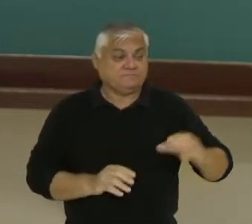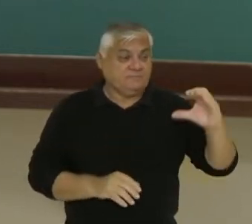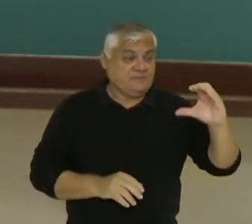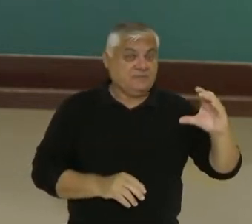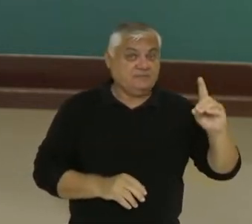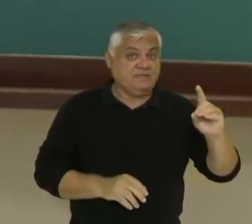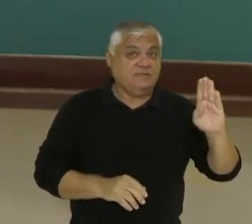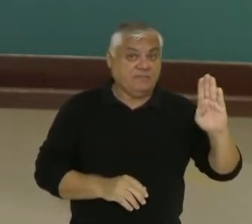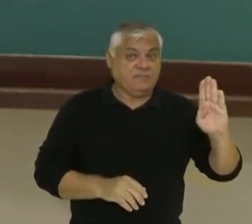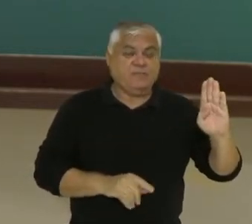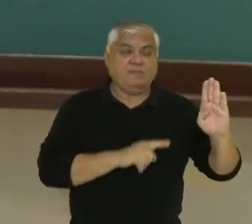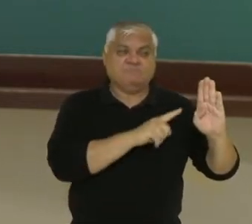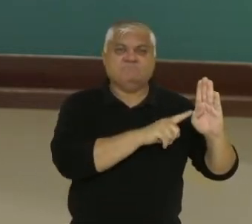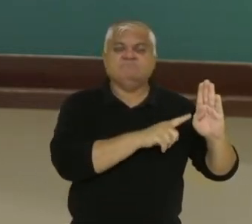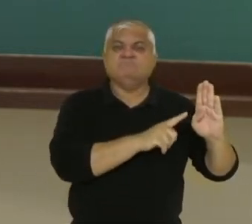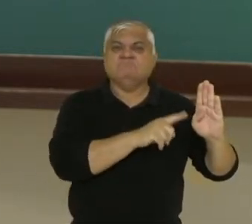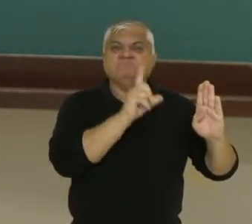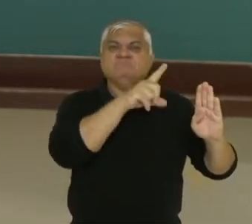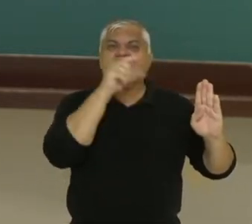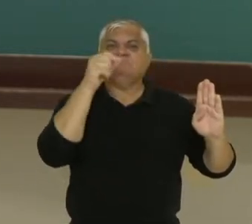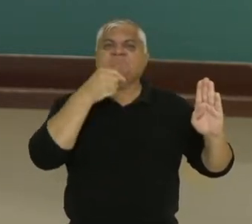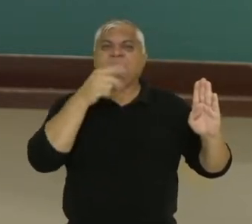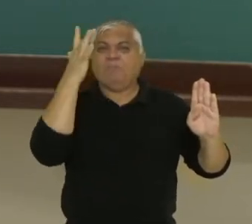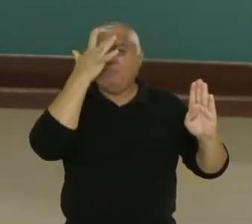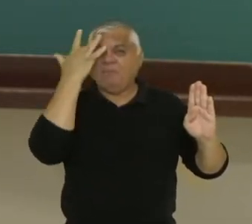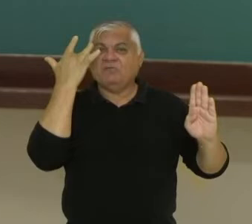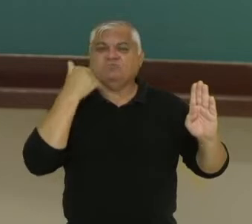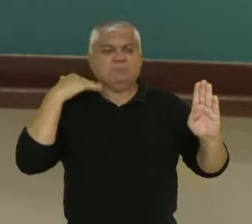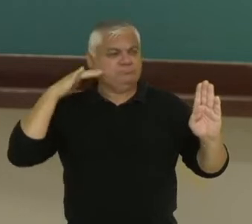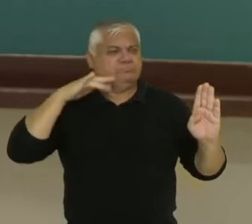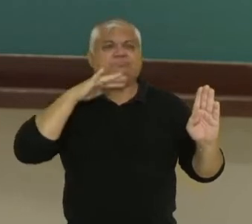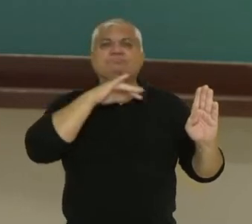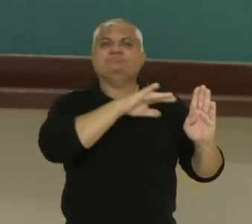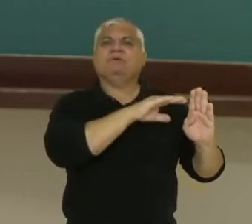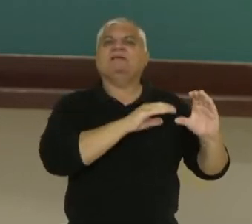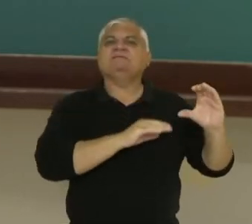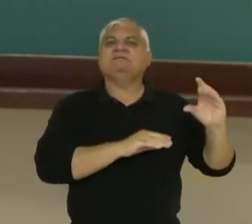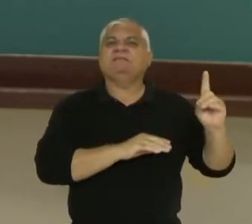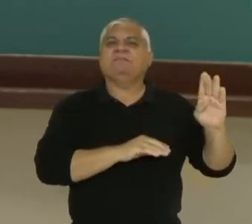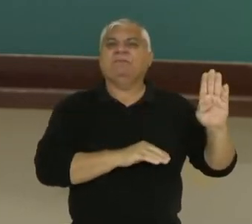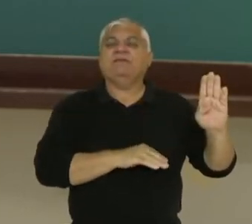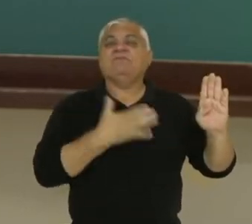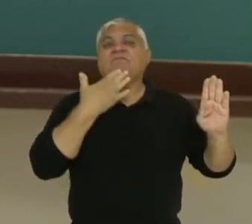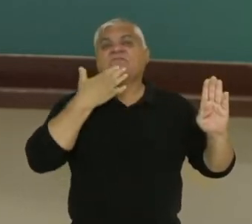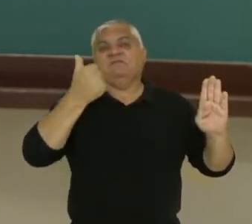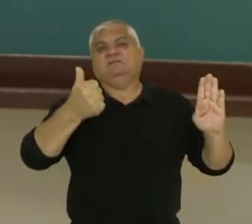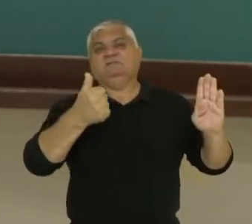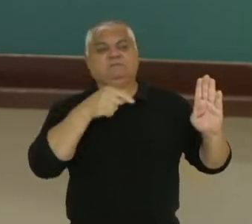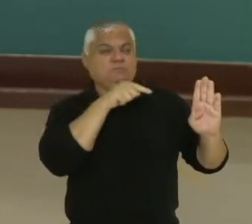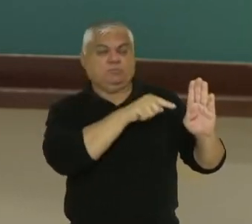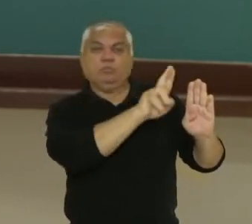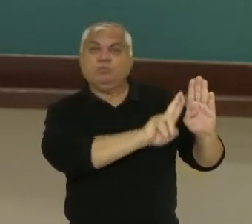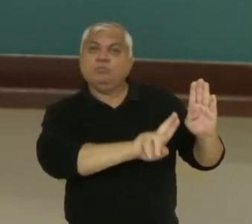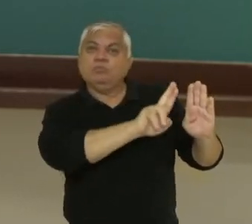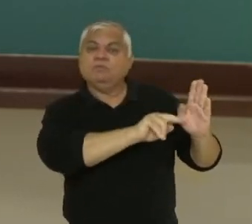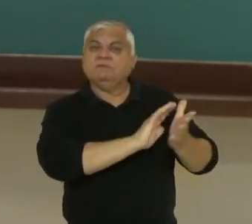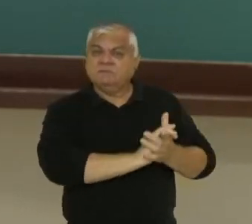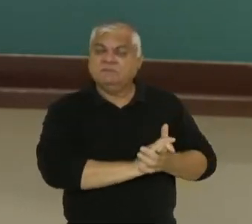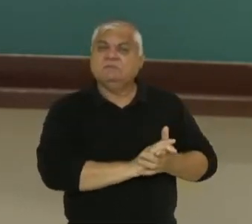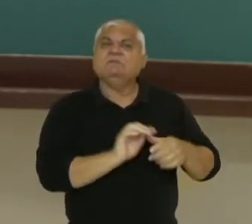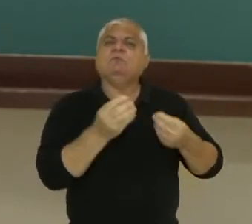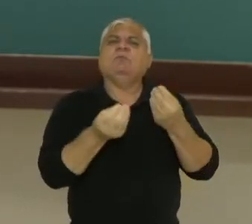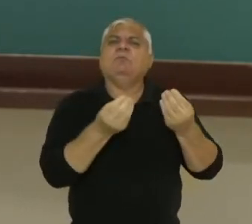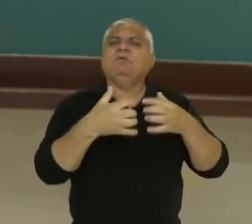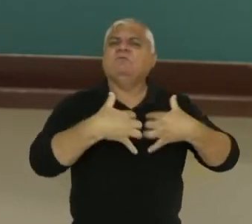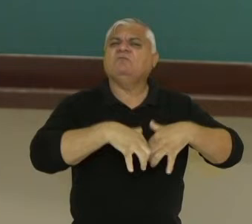a se tornar uma opção bastante interessante, por ser mais fácil de se utilizar e como que ele